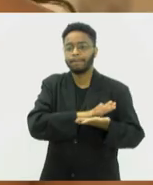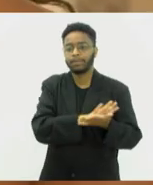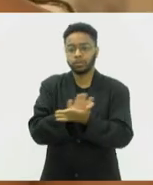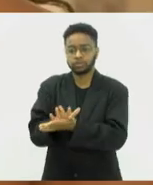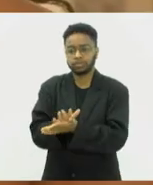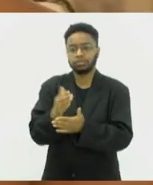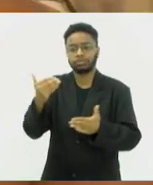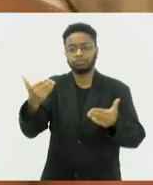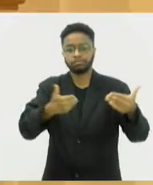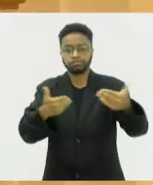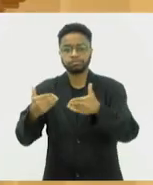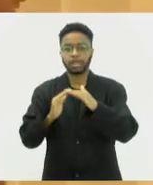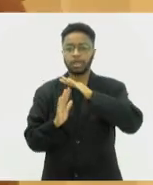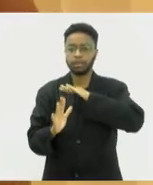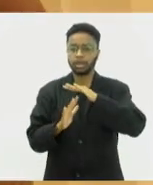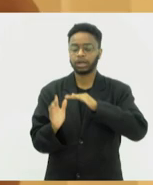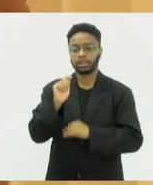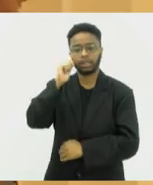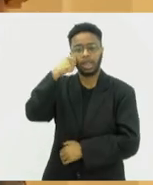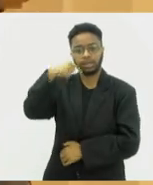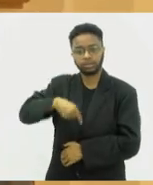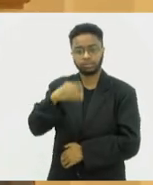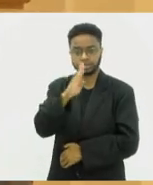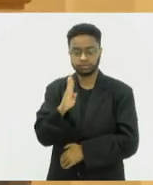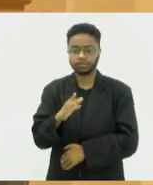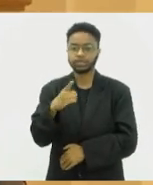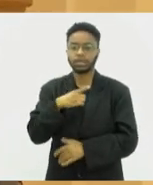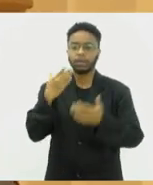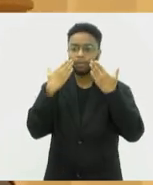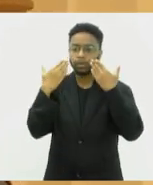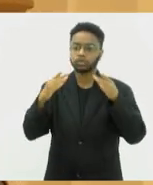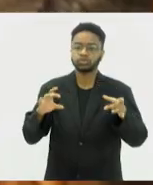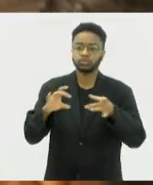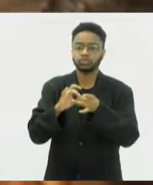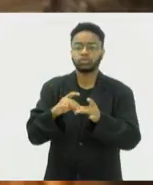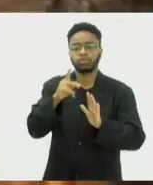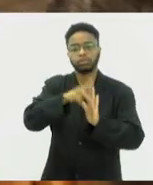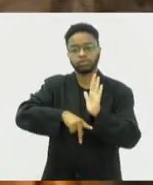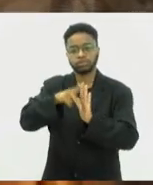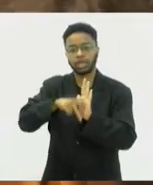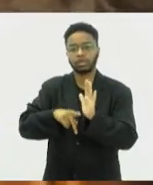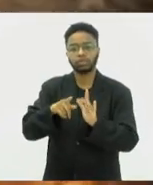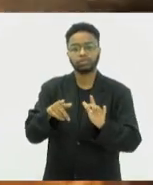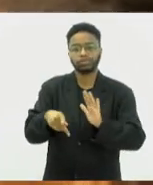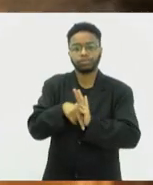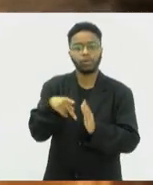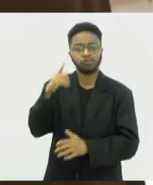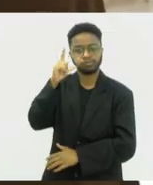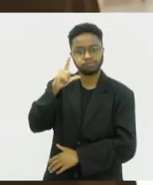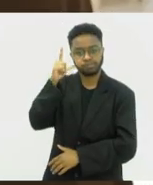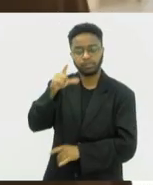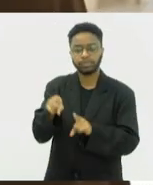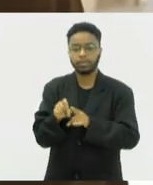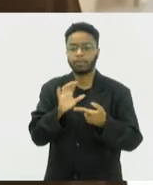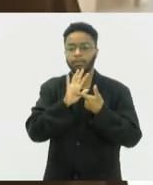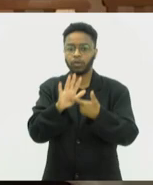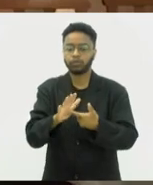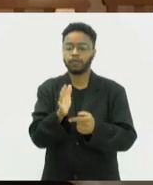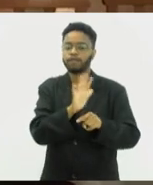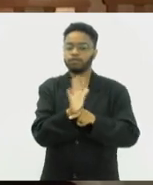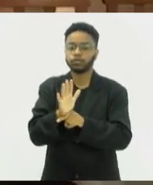mostra é uma iniciativa do Centro de Artes e Pesquisa People's Palace Projects, de Londres, e apresenta longas,